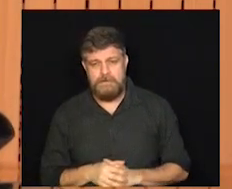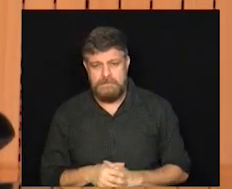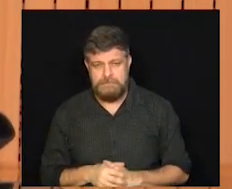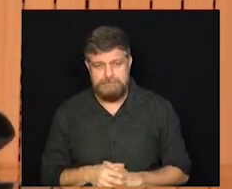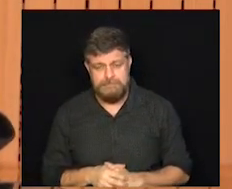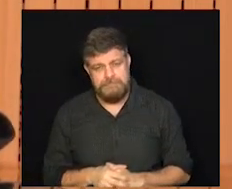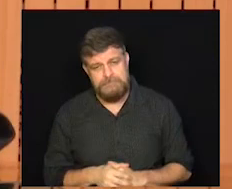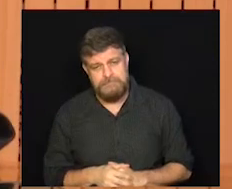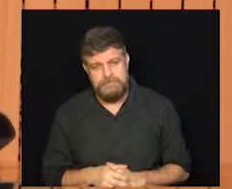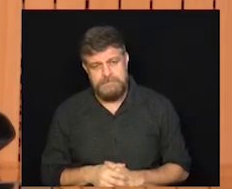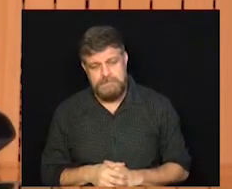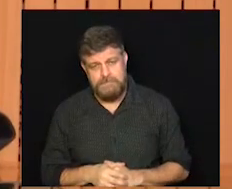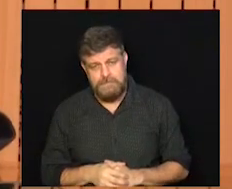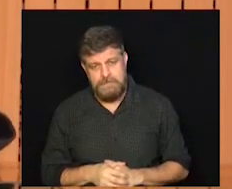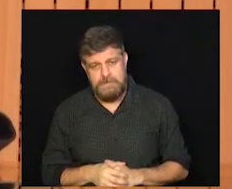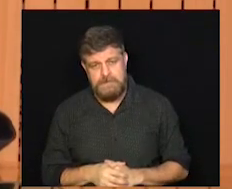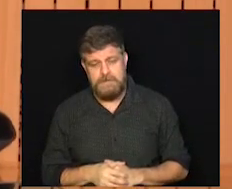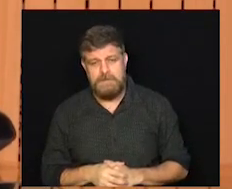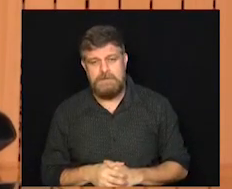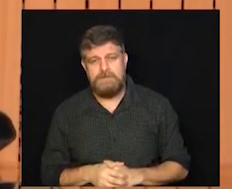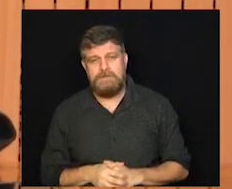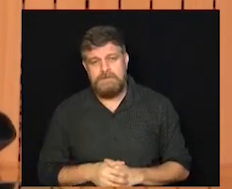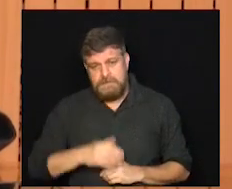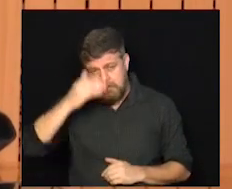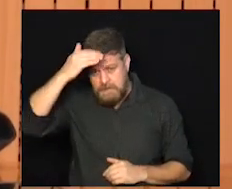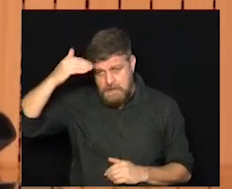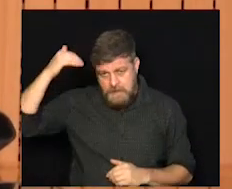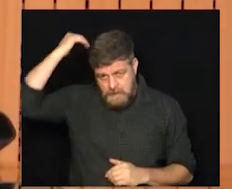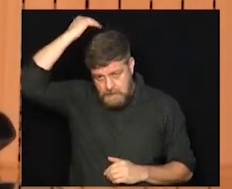E a nossa querida Mãe de Santo,